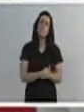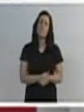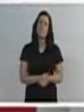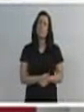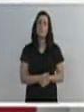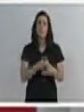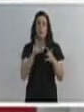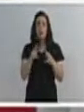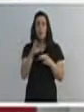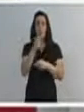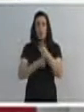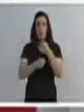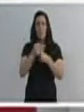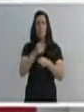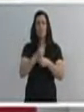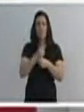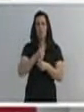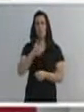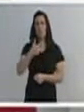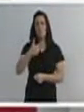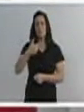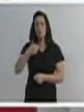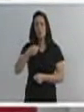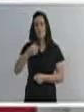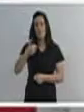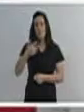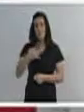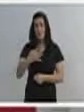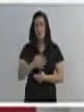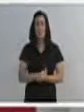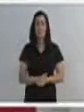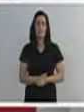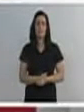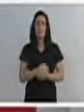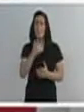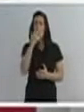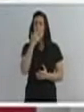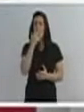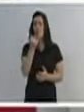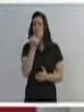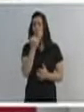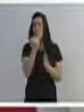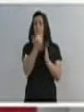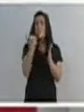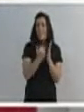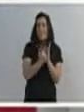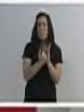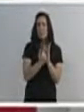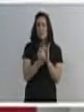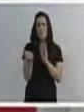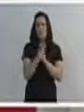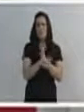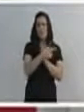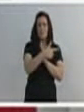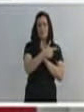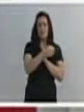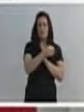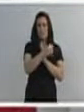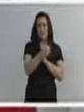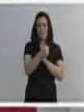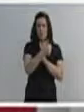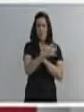O governador fez uma explanação muito clara da nossa realidade. O Estado de Santa Catarina